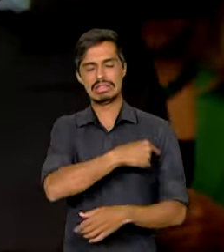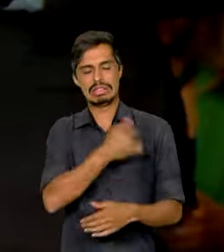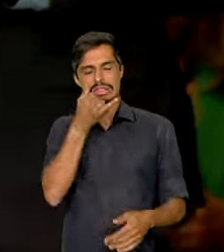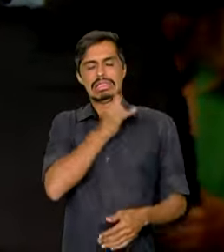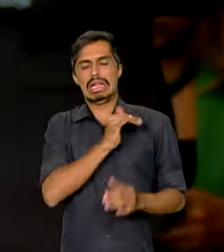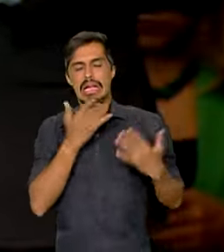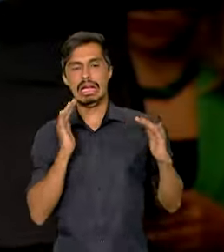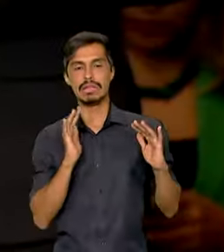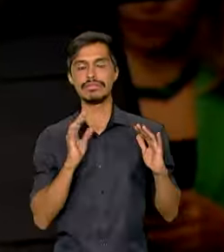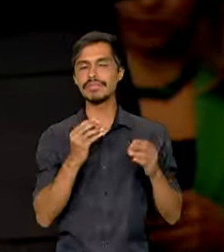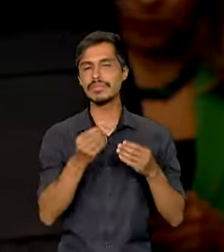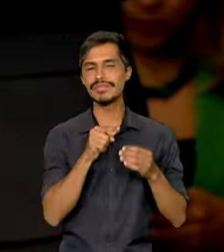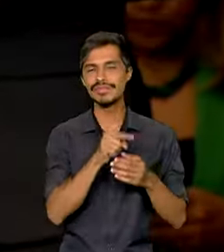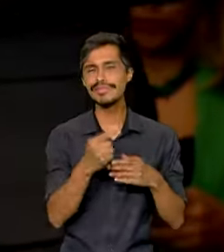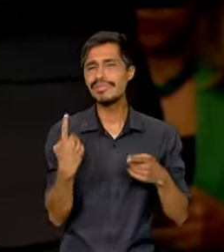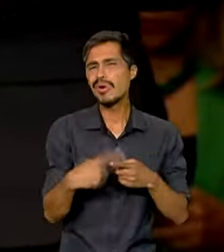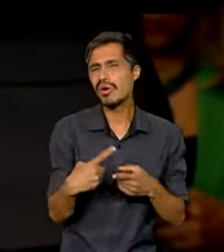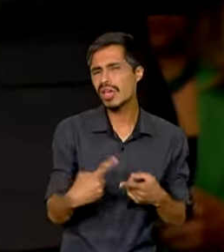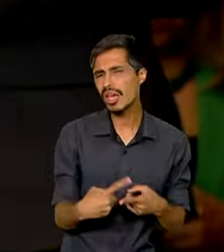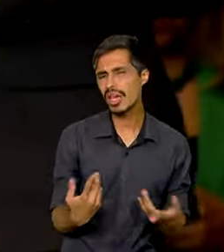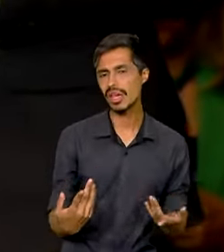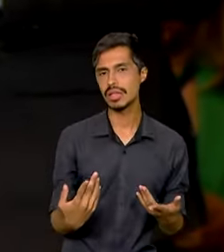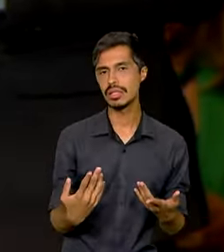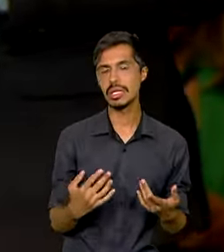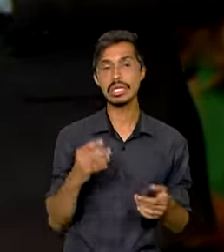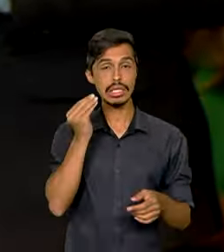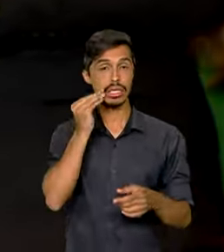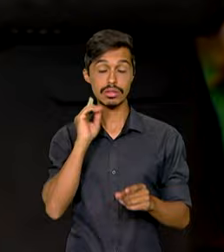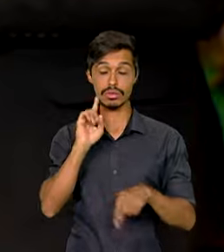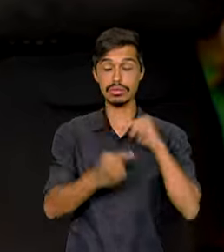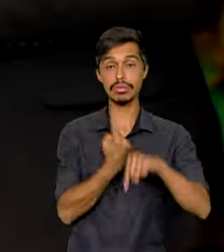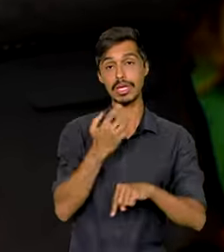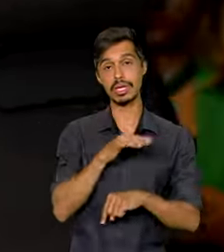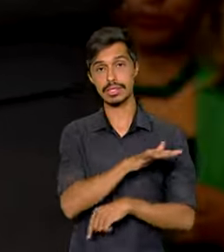e, sobretudo, superar essa situação,